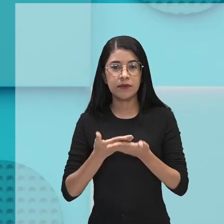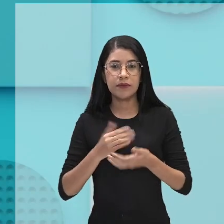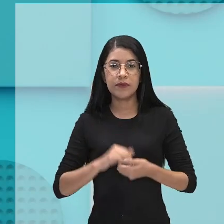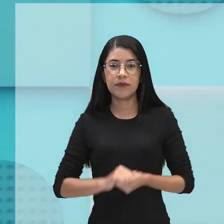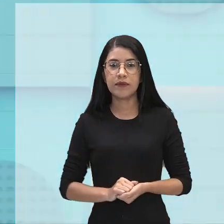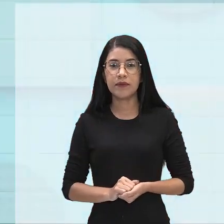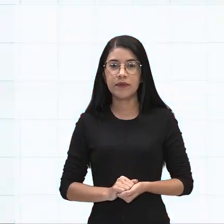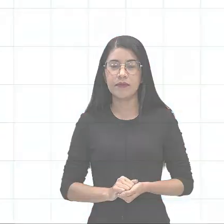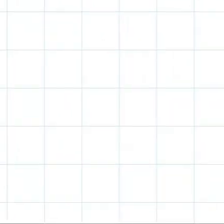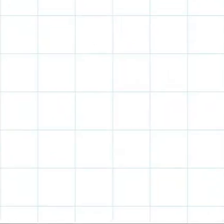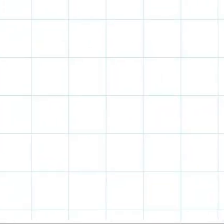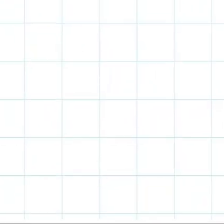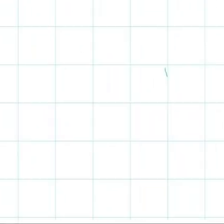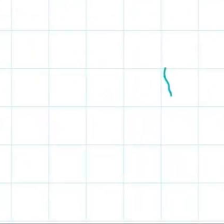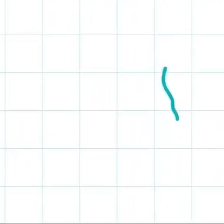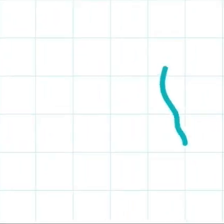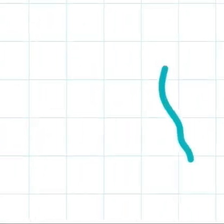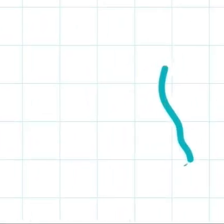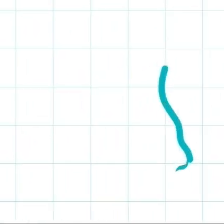hoje?